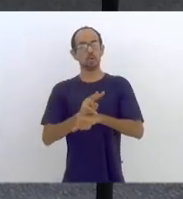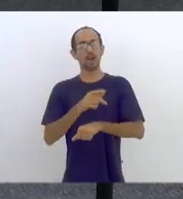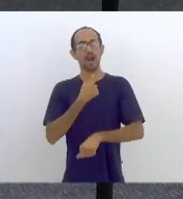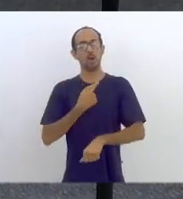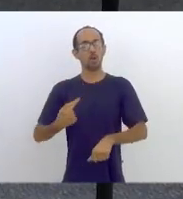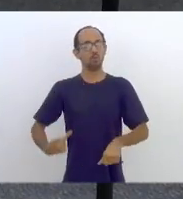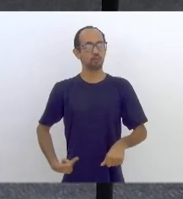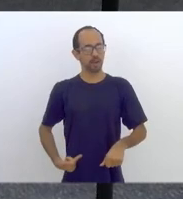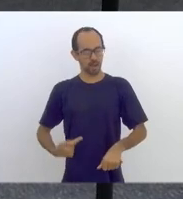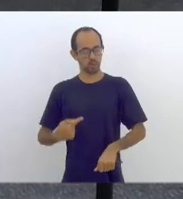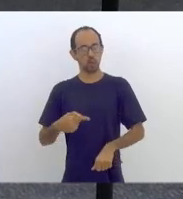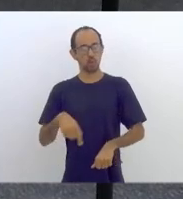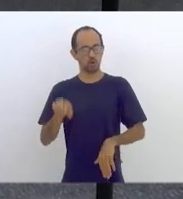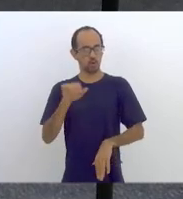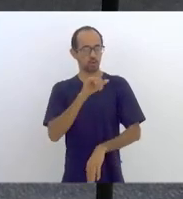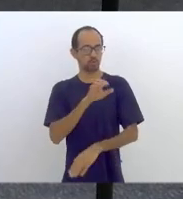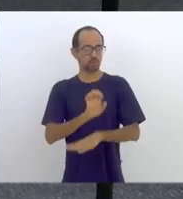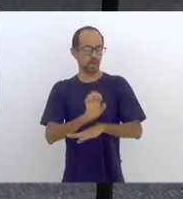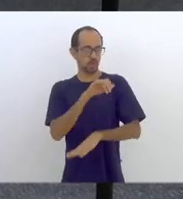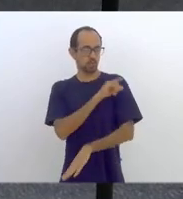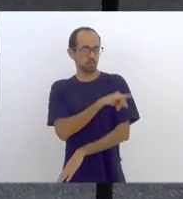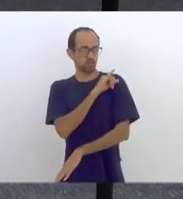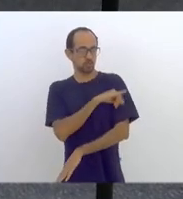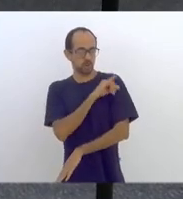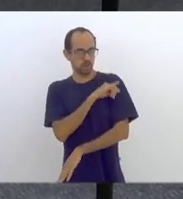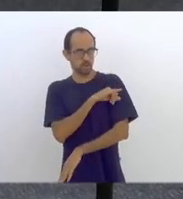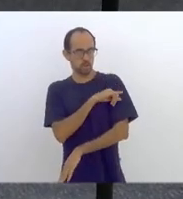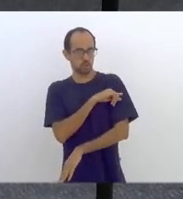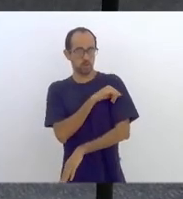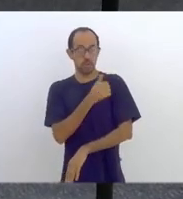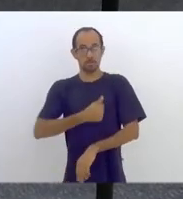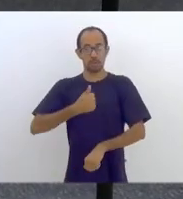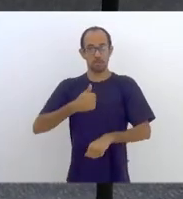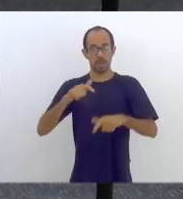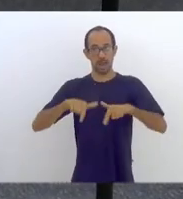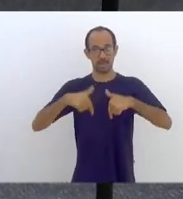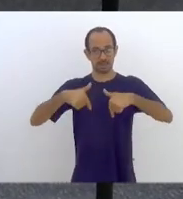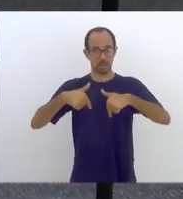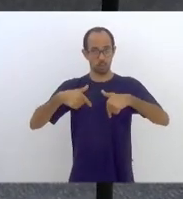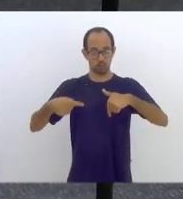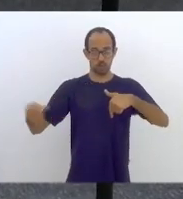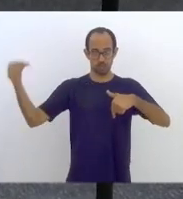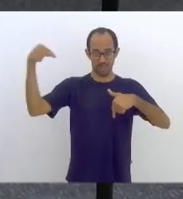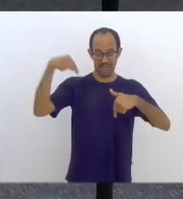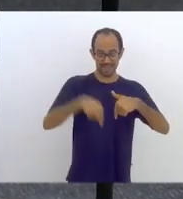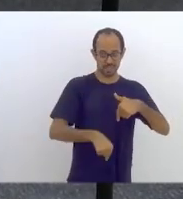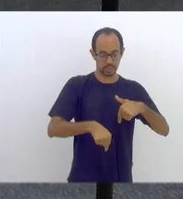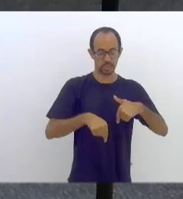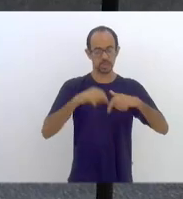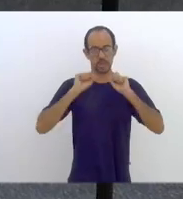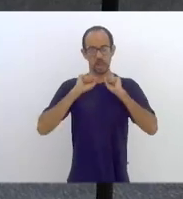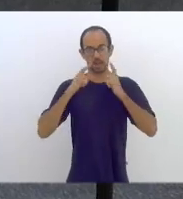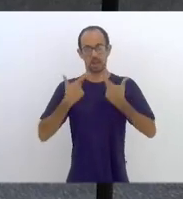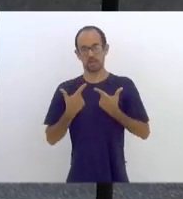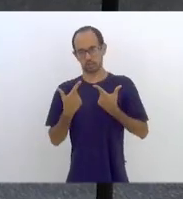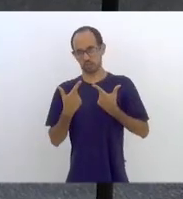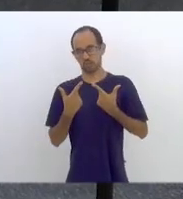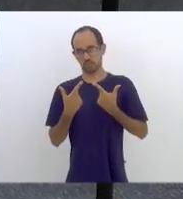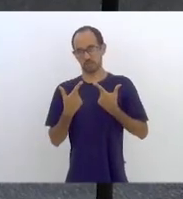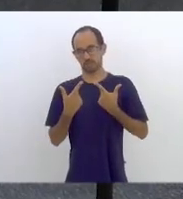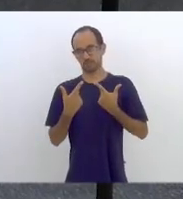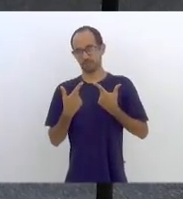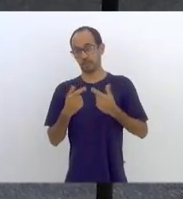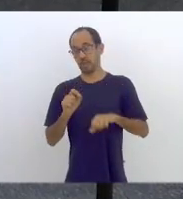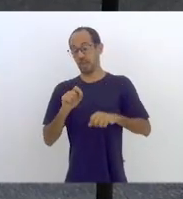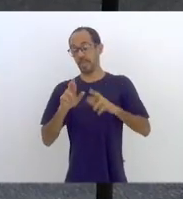cargo de Governador e um dos seus primeiros atos foi comparecer a essa casa Legislativa e com esse